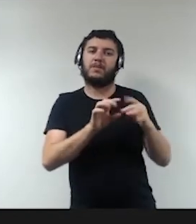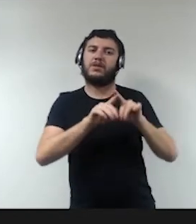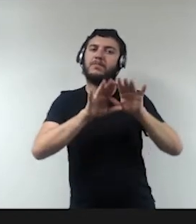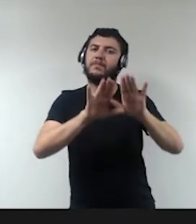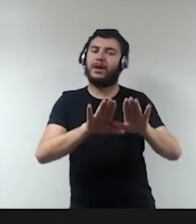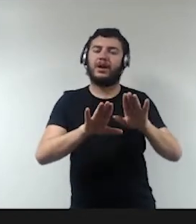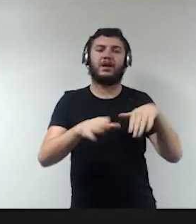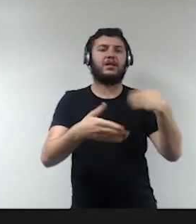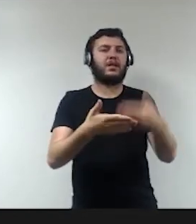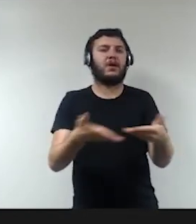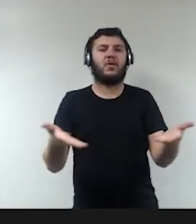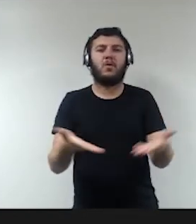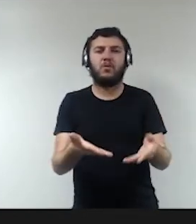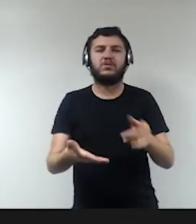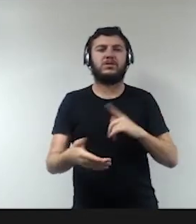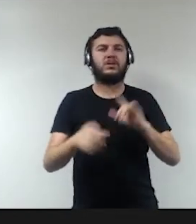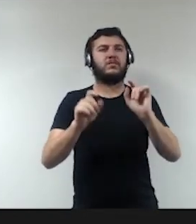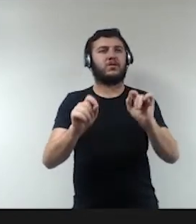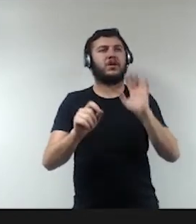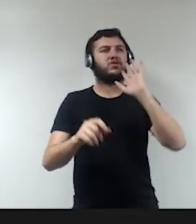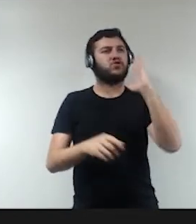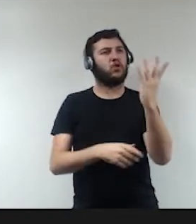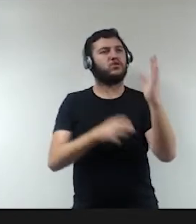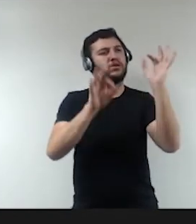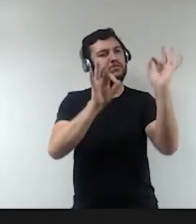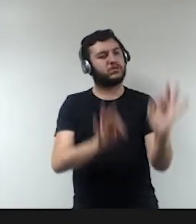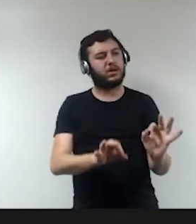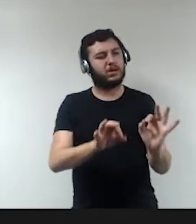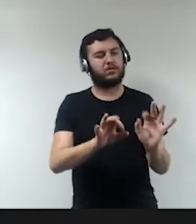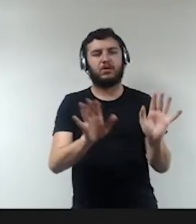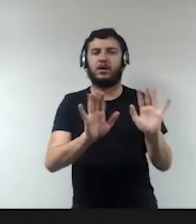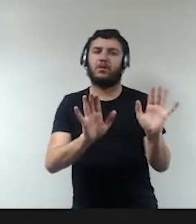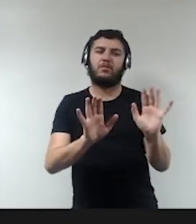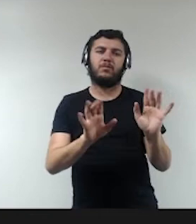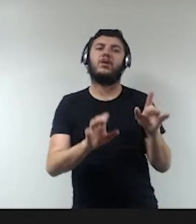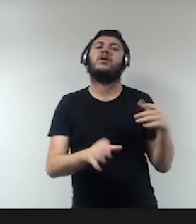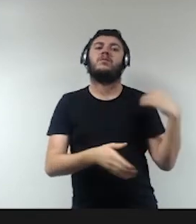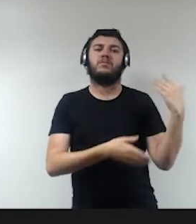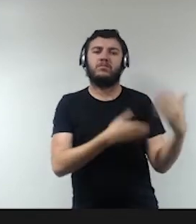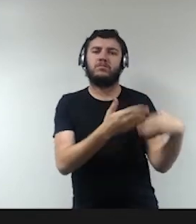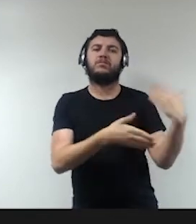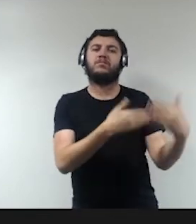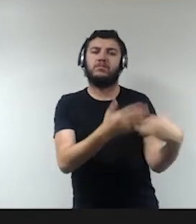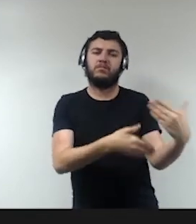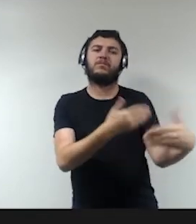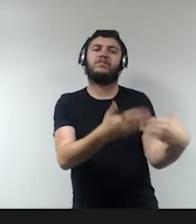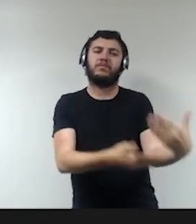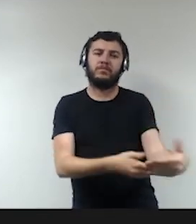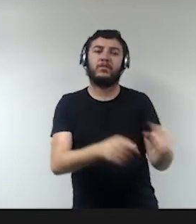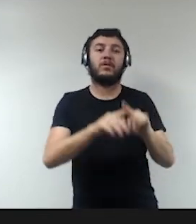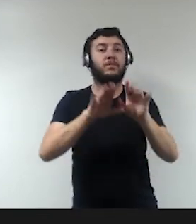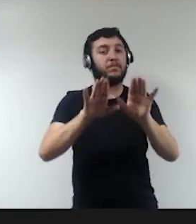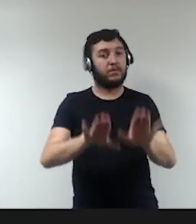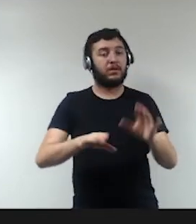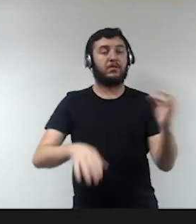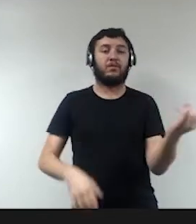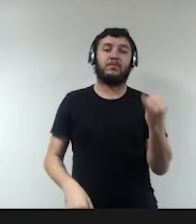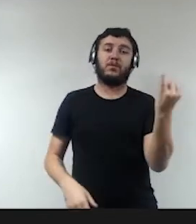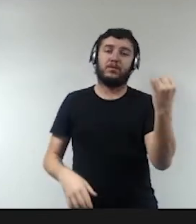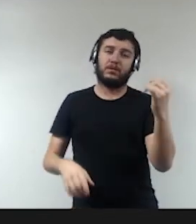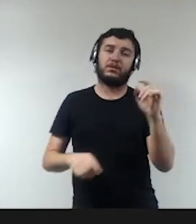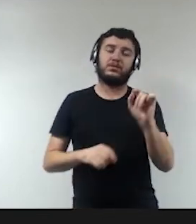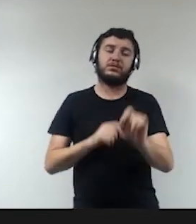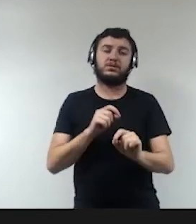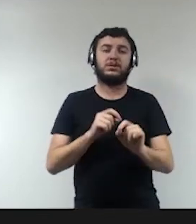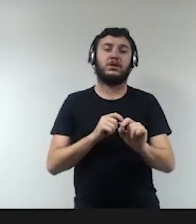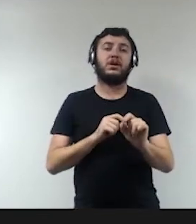caso de solução definitiva, estão todos em andamento. Mas o importante é que, de tudo isso,